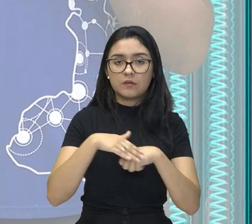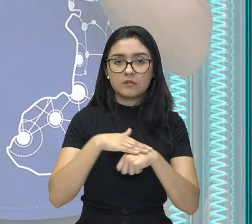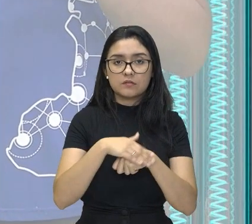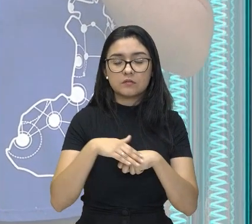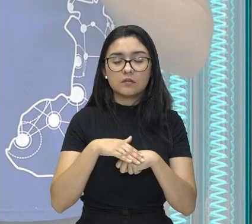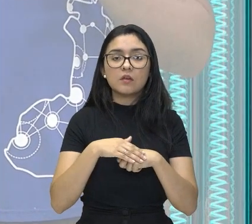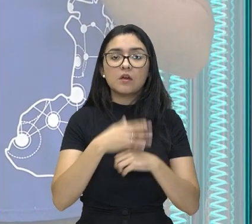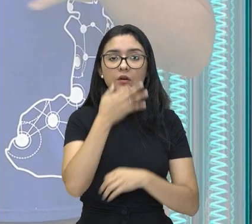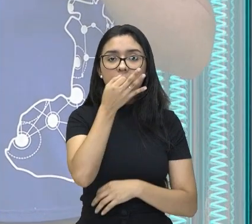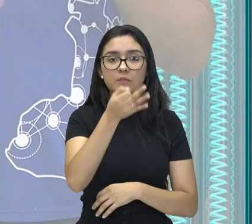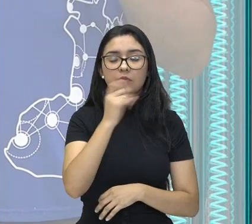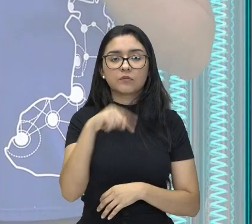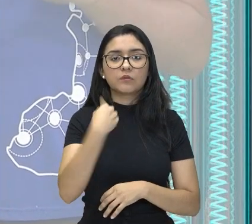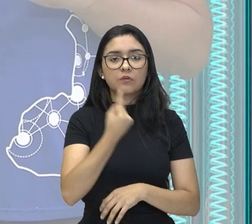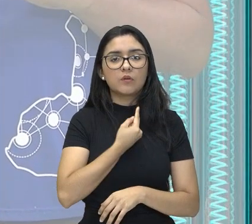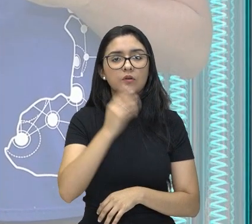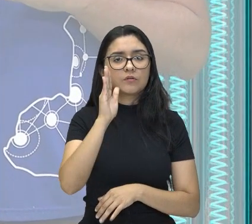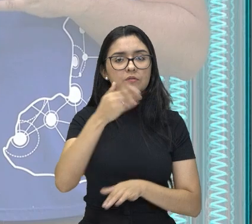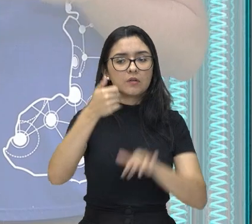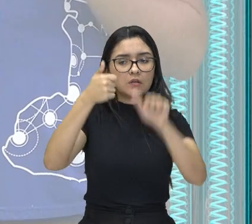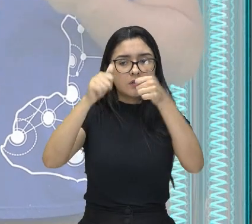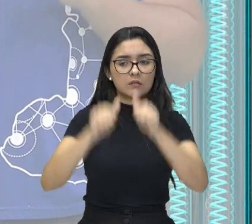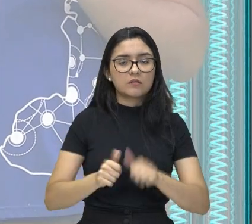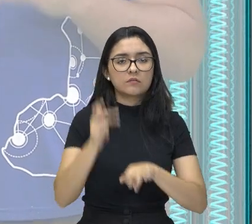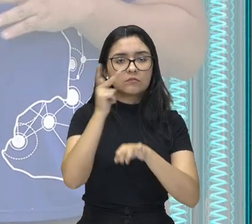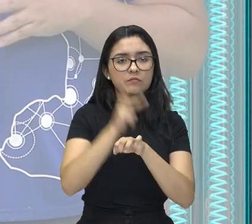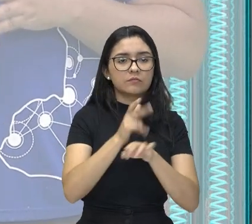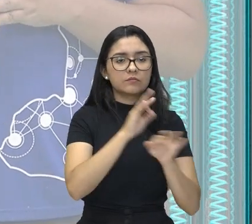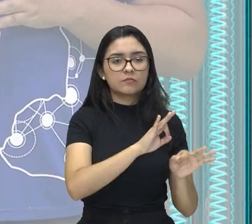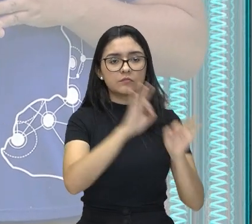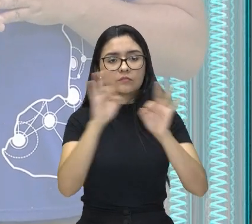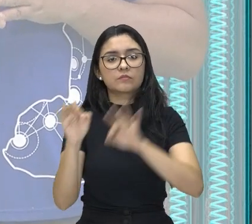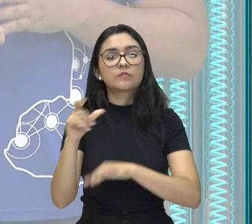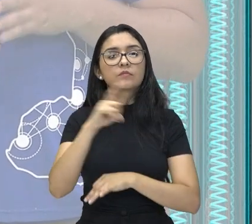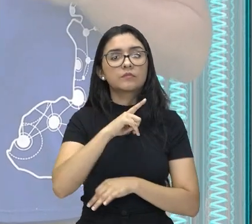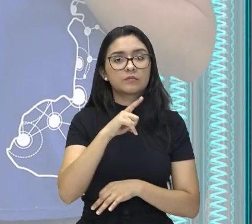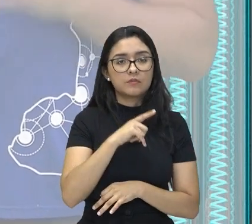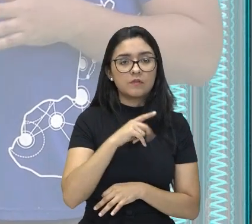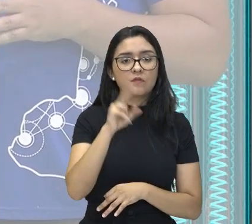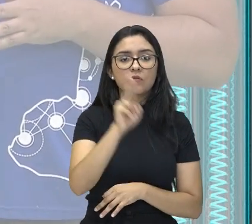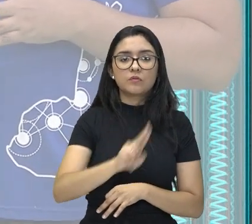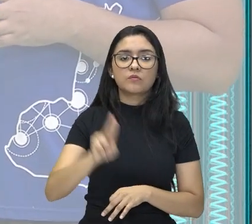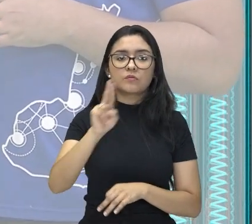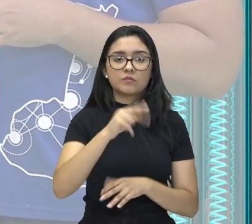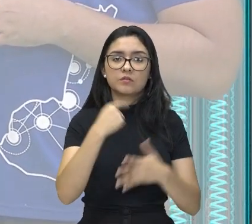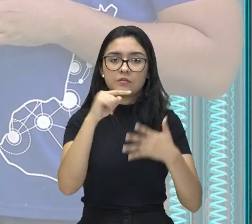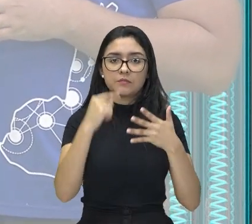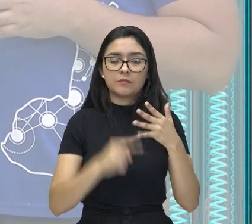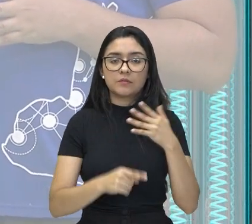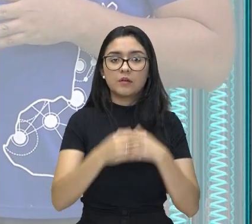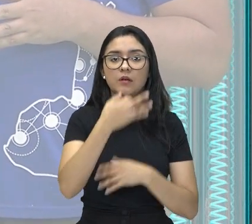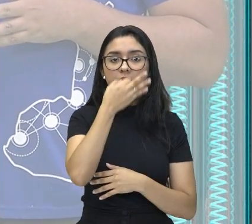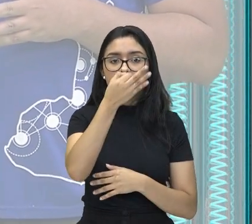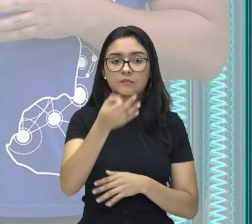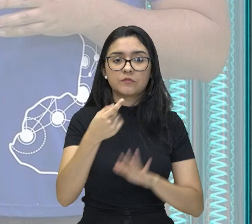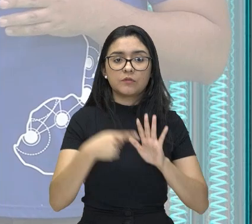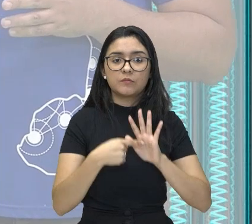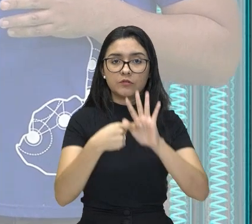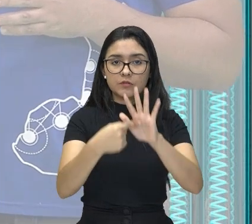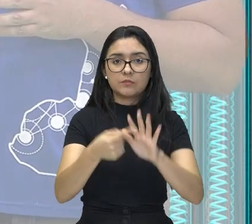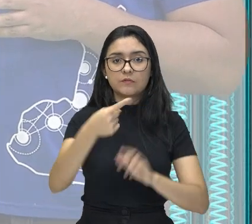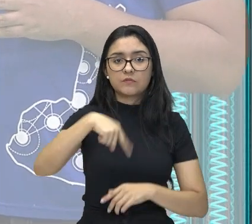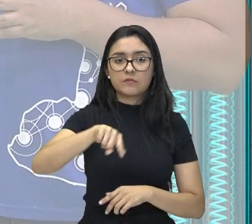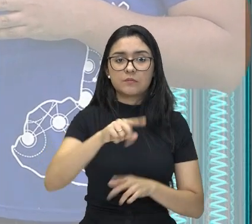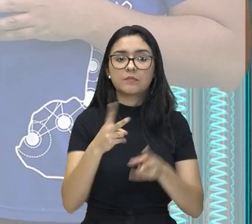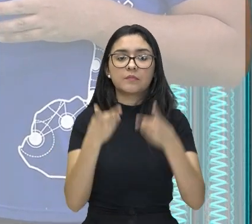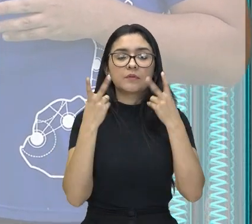acabamos de analisar, ver no nosso vídeo, nós tivemos o uso de operadores argumentativos. E observem que eu já coloco aqui alguns. E